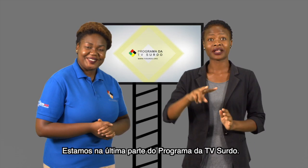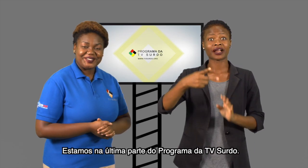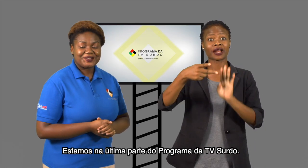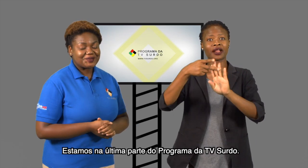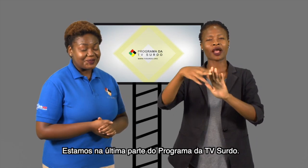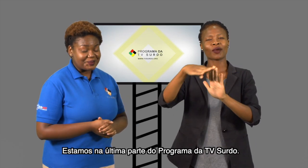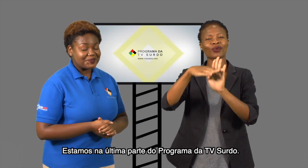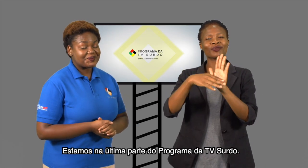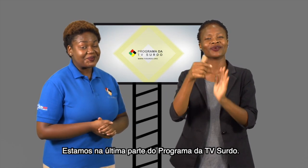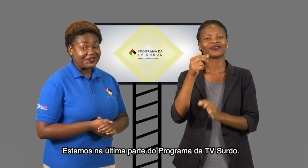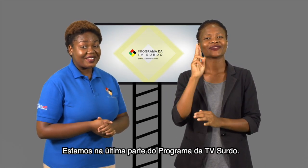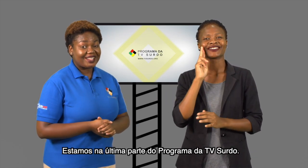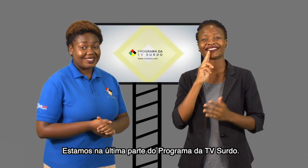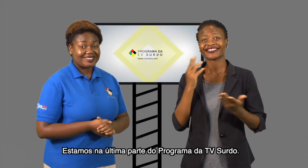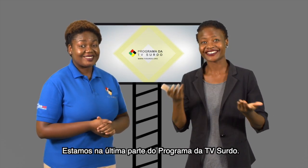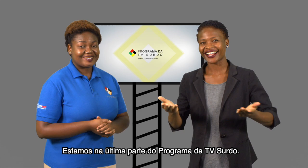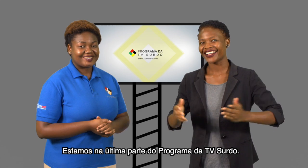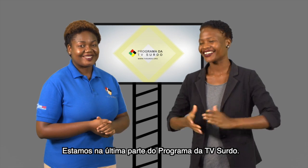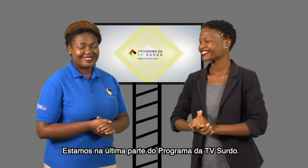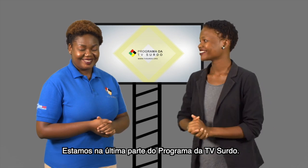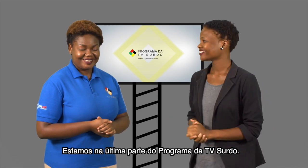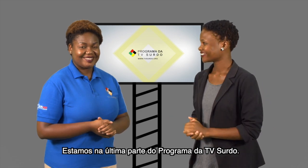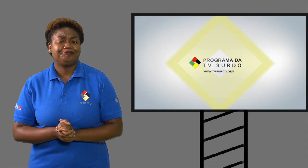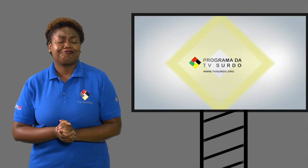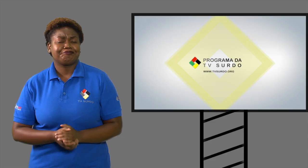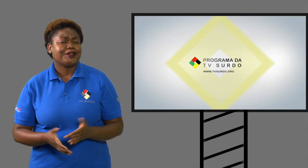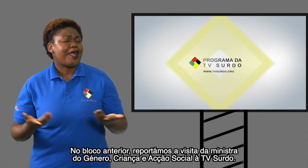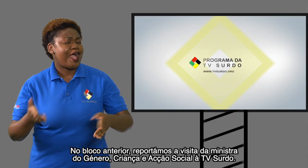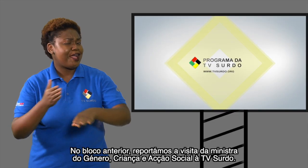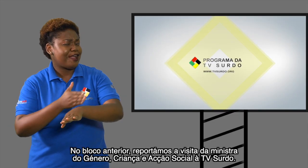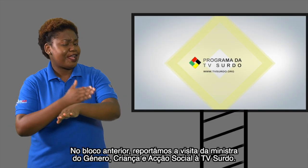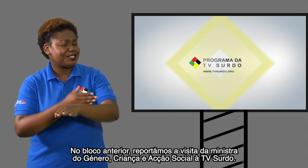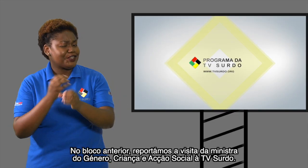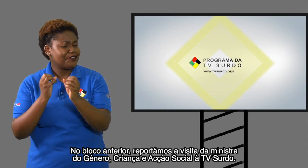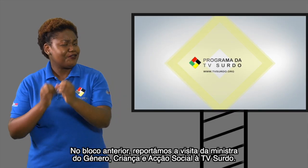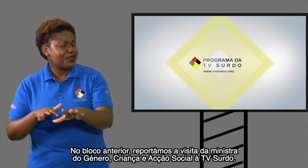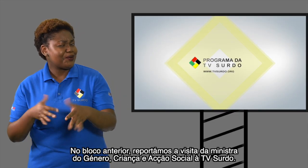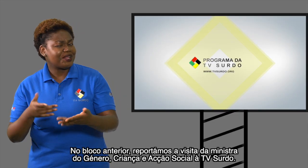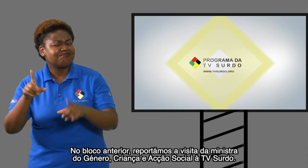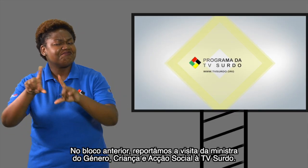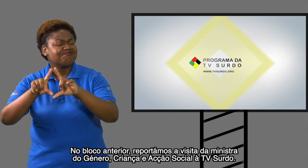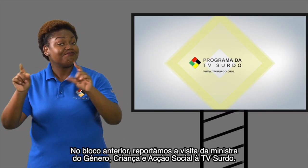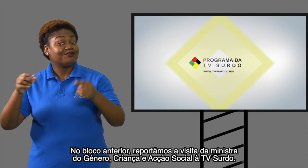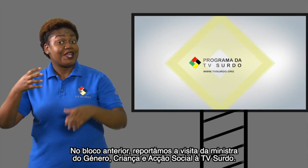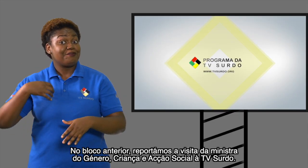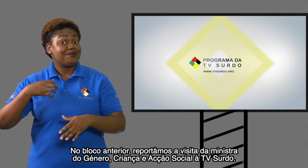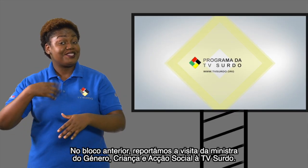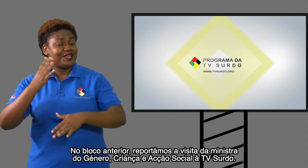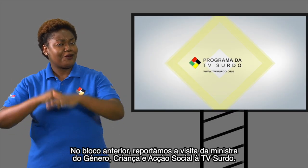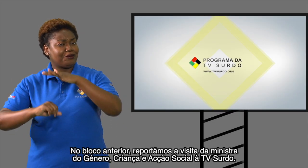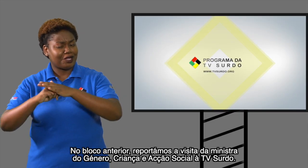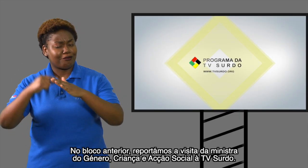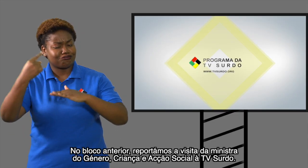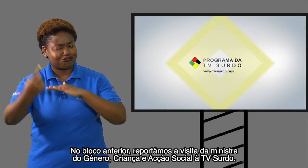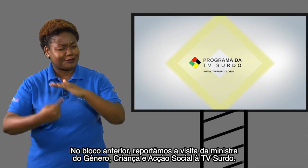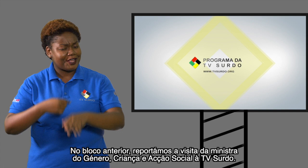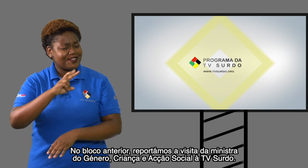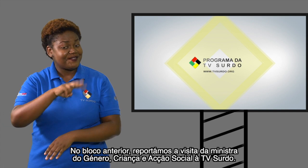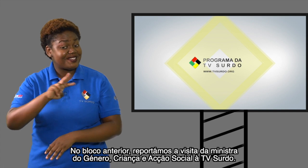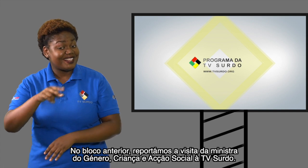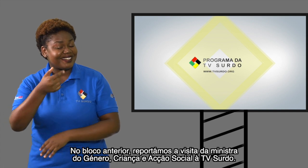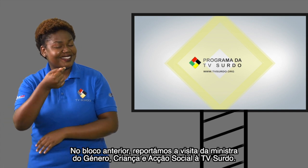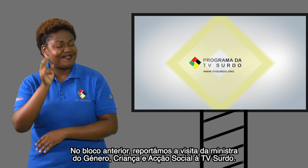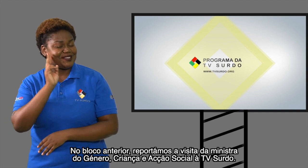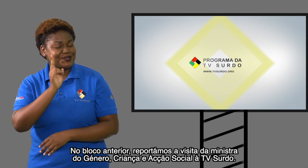Estamos na última parte do programa da TV Surdo. No bloco anterior, reportamos a visita da Ministra do